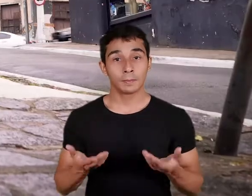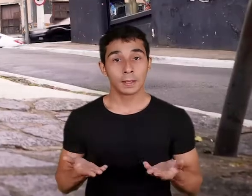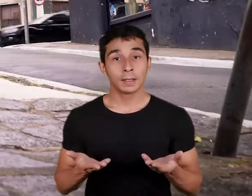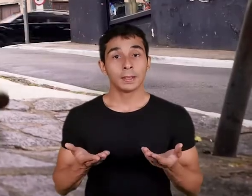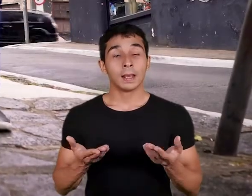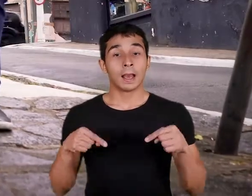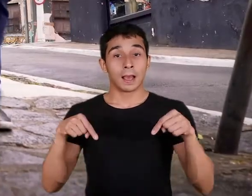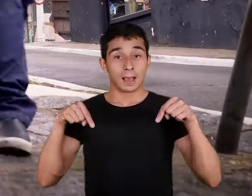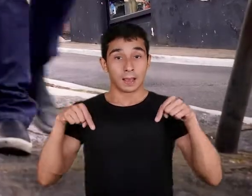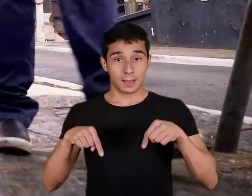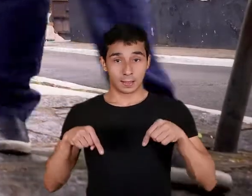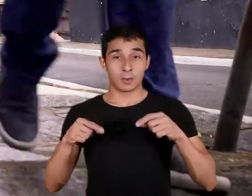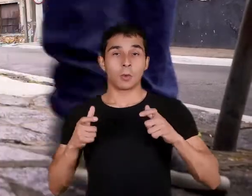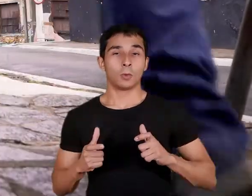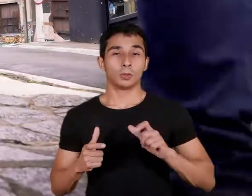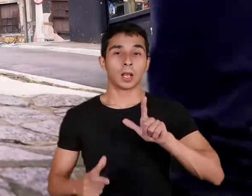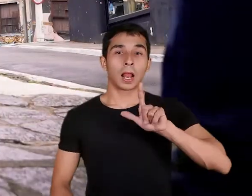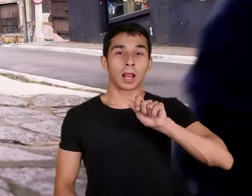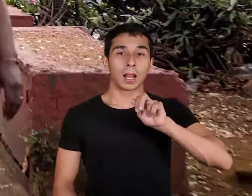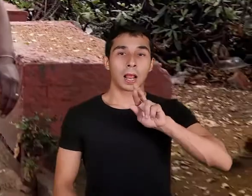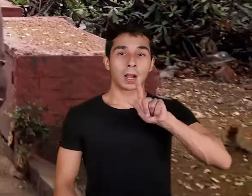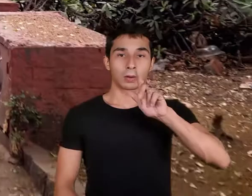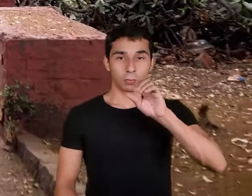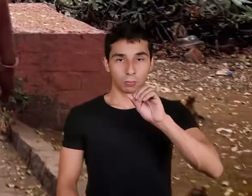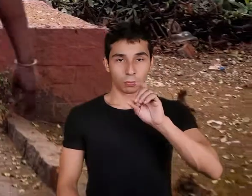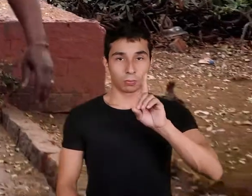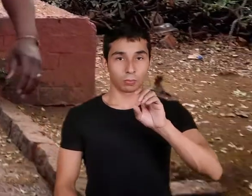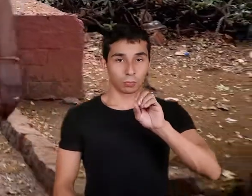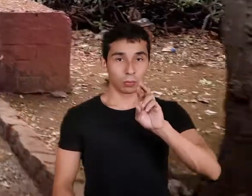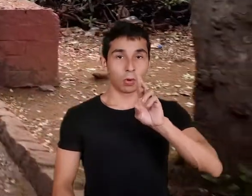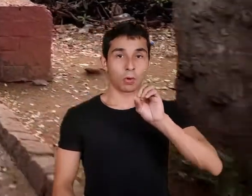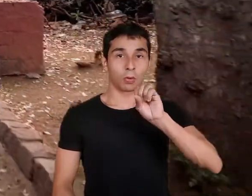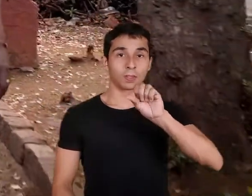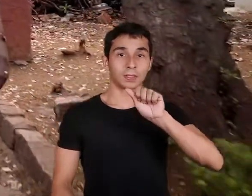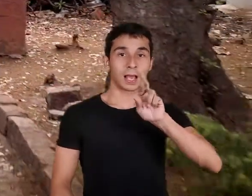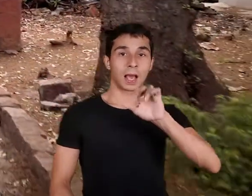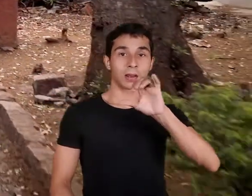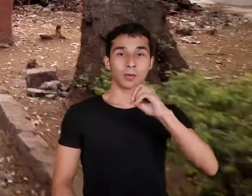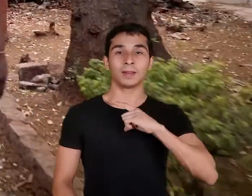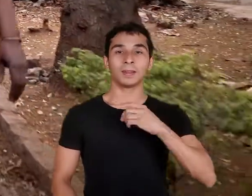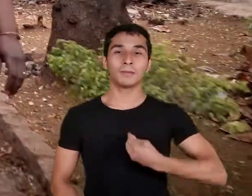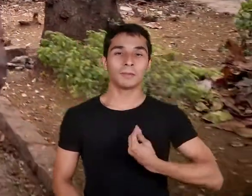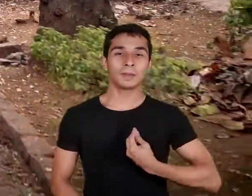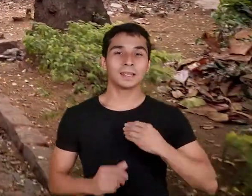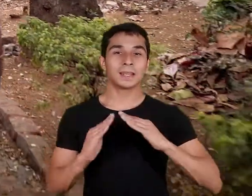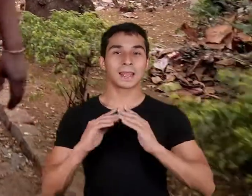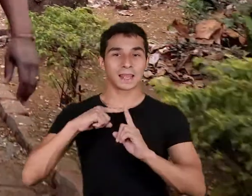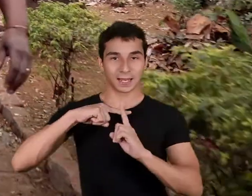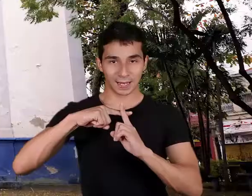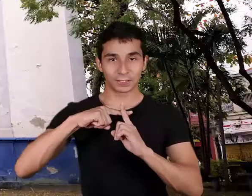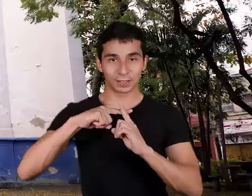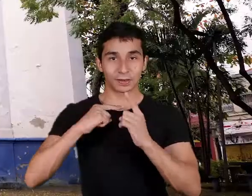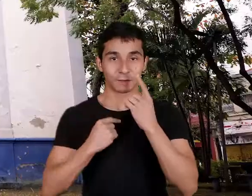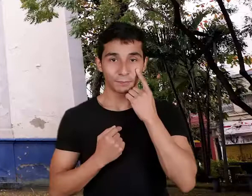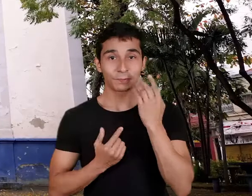Estamos aqui no Largo do Rosário, né? Local da Igreja do Rosário dos Homens Pretos